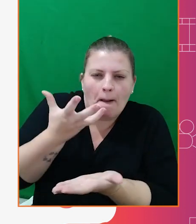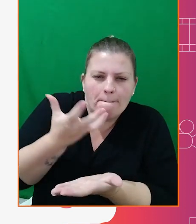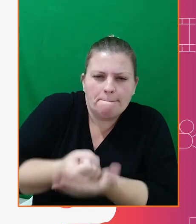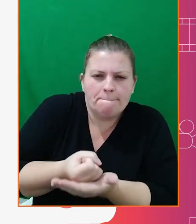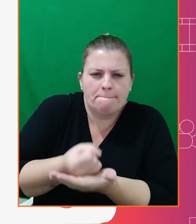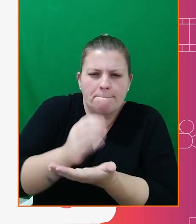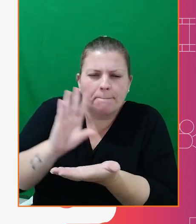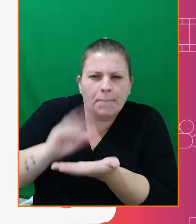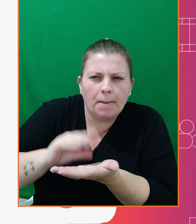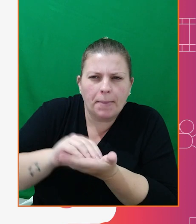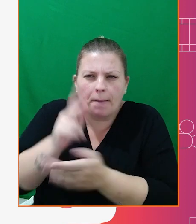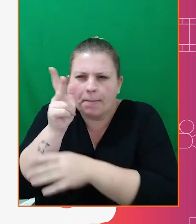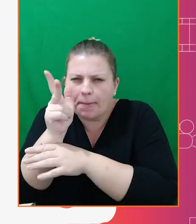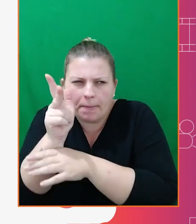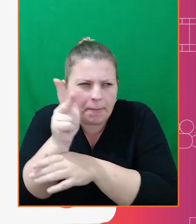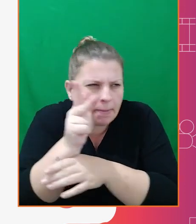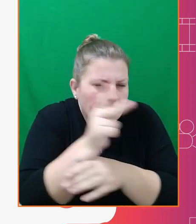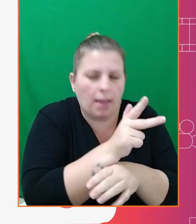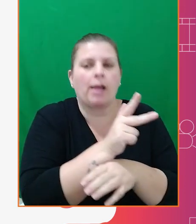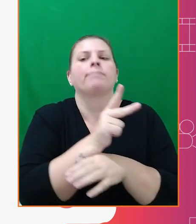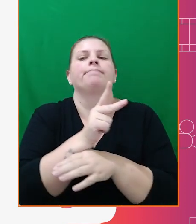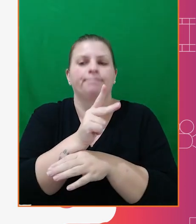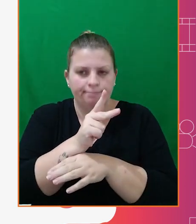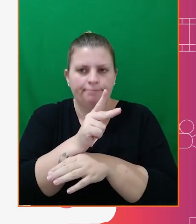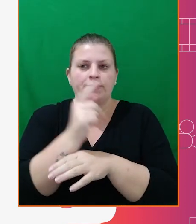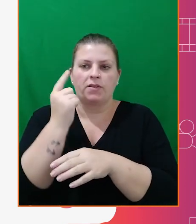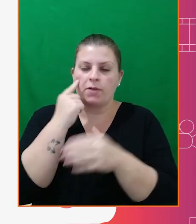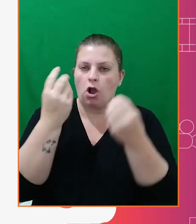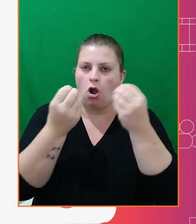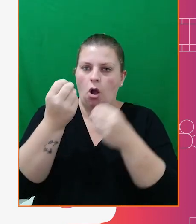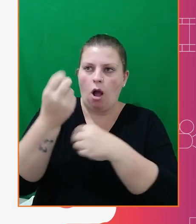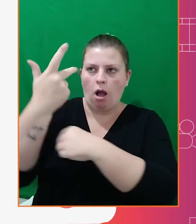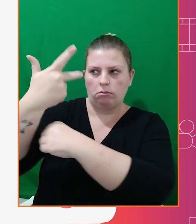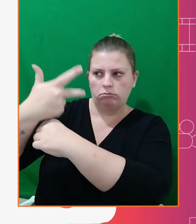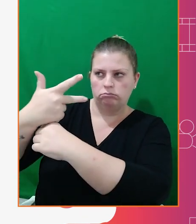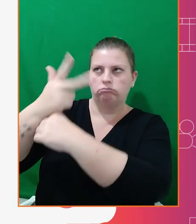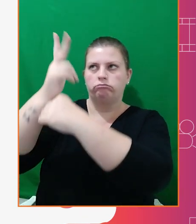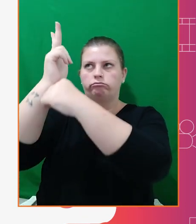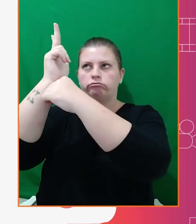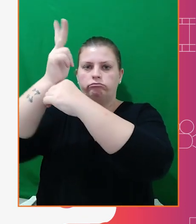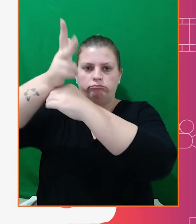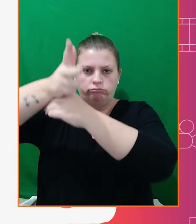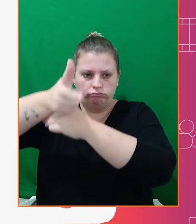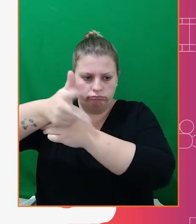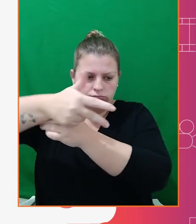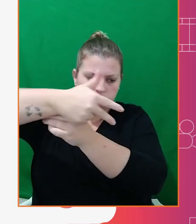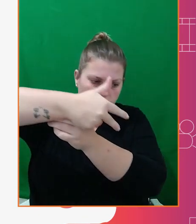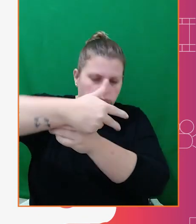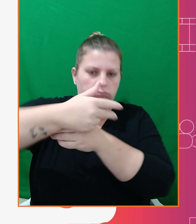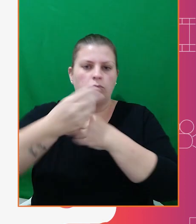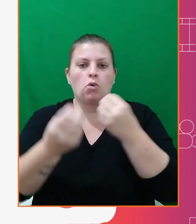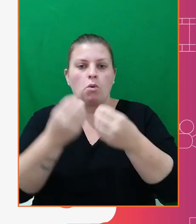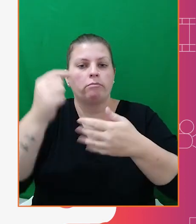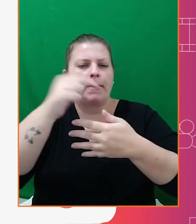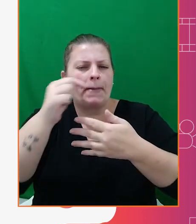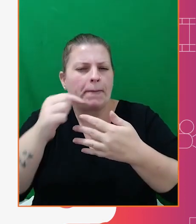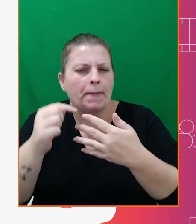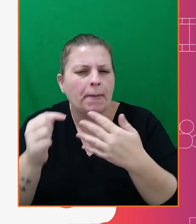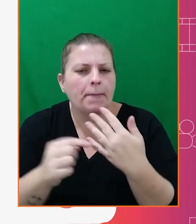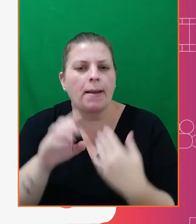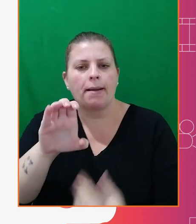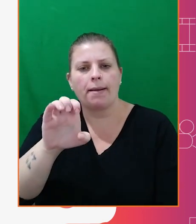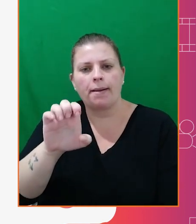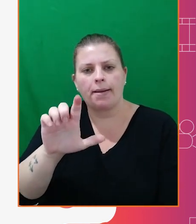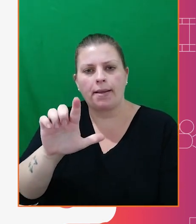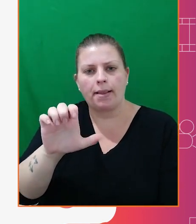são decididos o posicionamento das câmeras e organização dos elementos que vão auxiliar